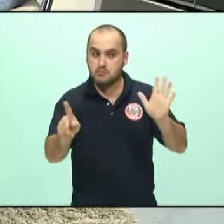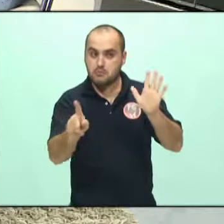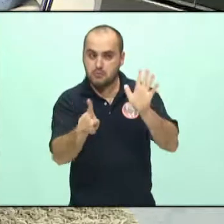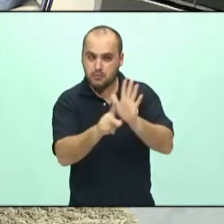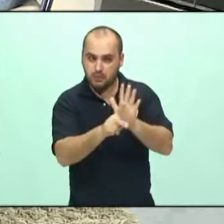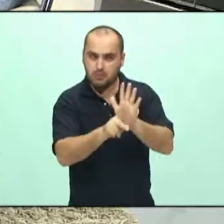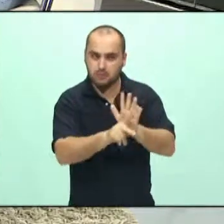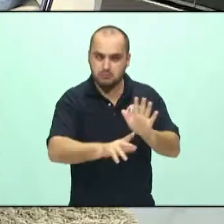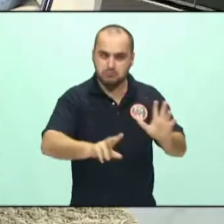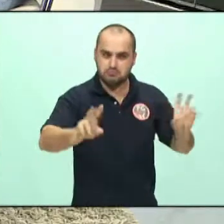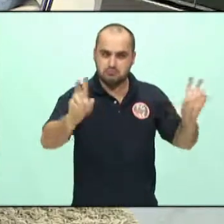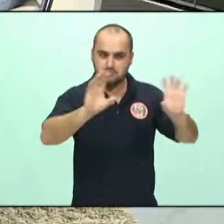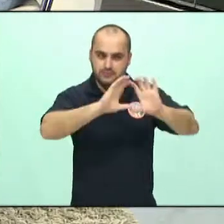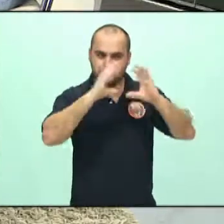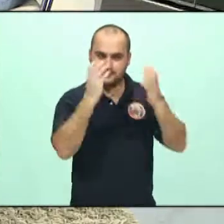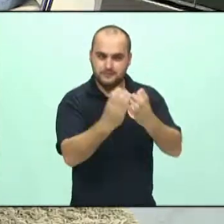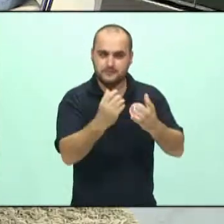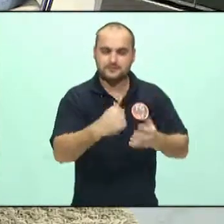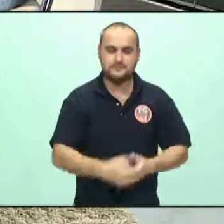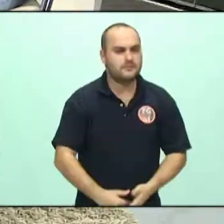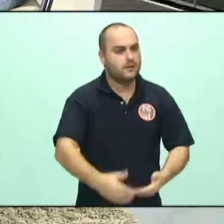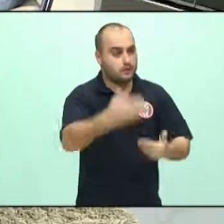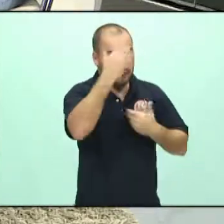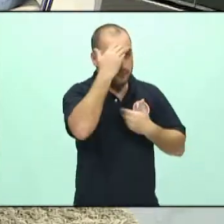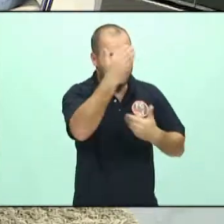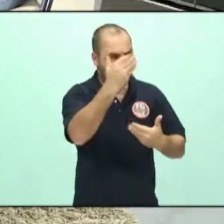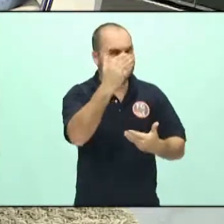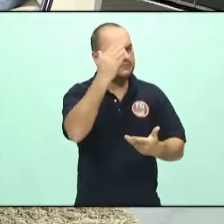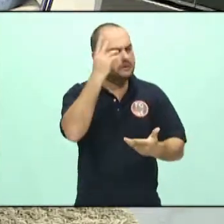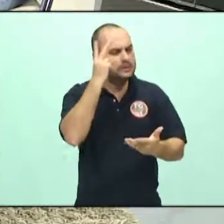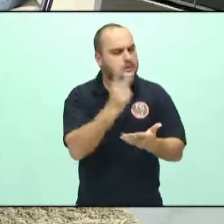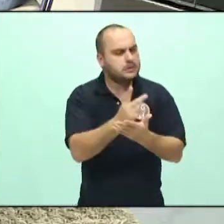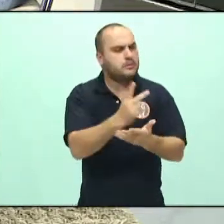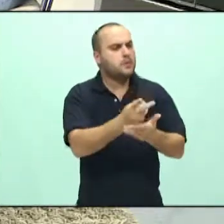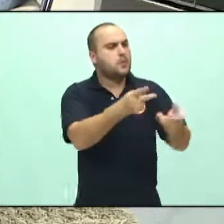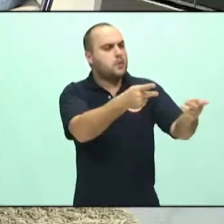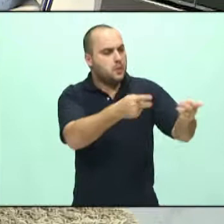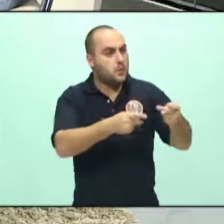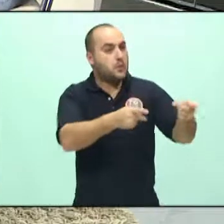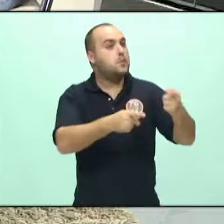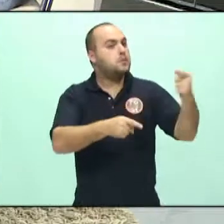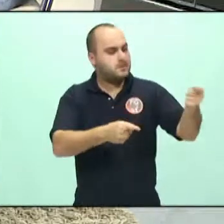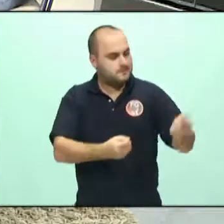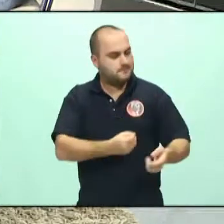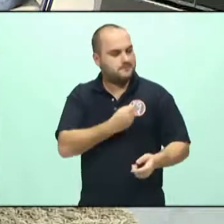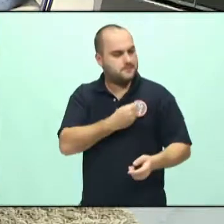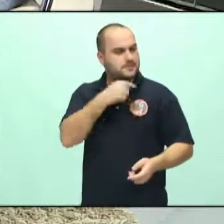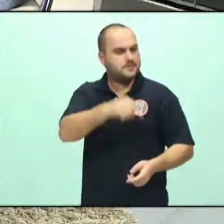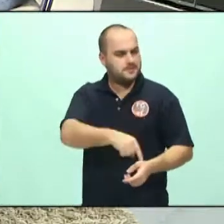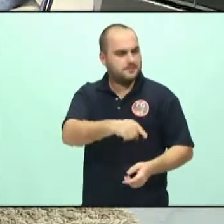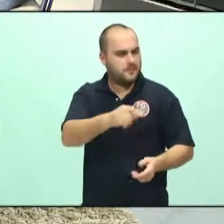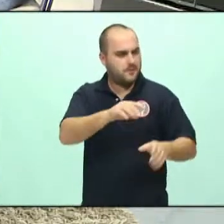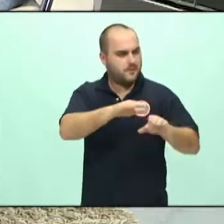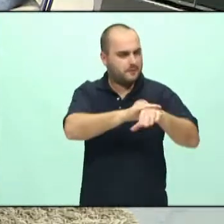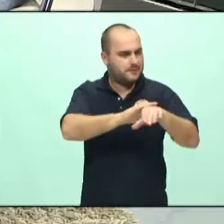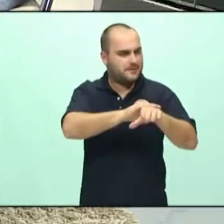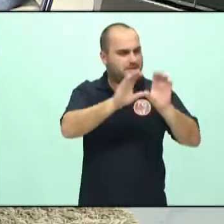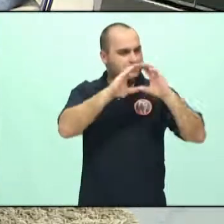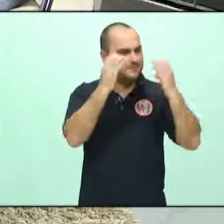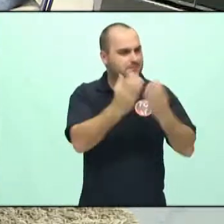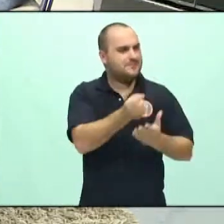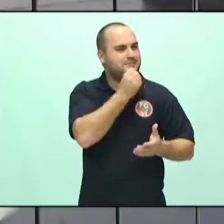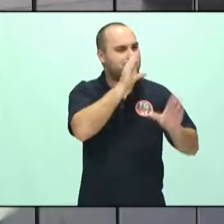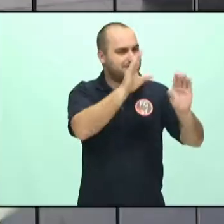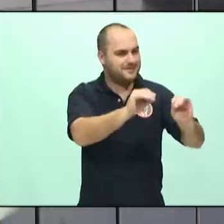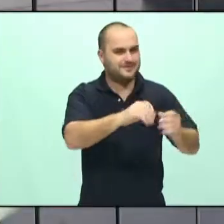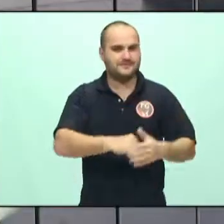Motivo de prazer recebê-lo aqui. Obrigado, aliás, o senhor nunca se furta quando convidado, está aqui conosco para conversar com a coletividade. Muito obrigado, boa noite.